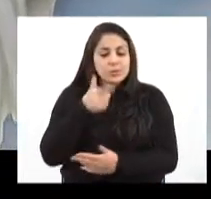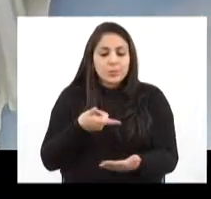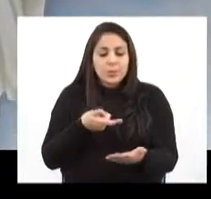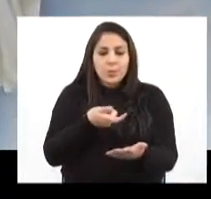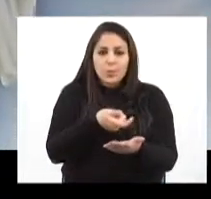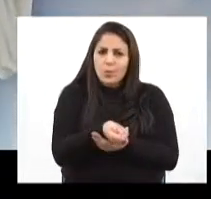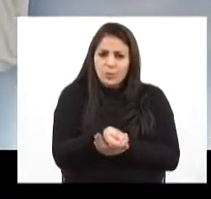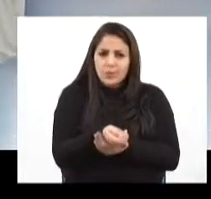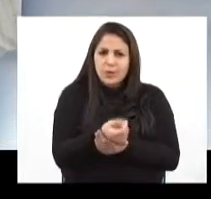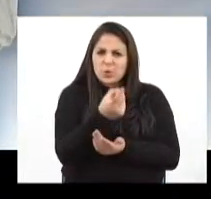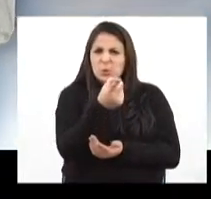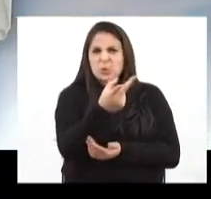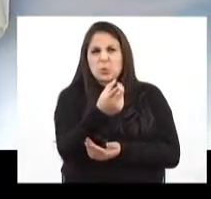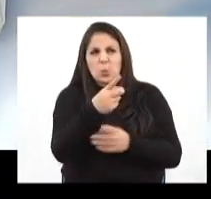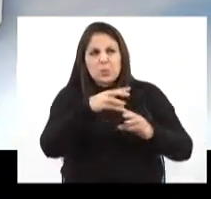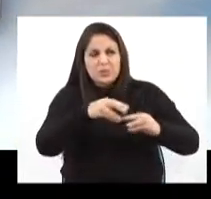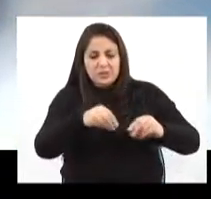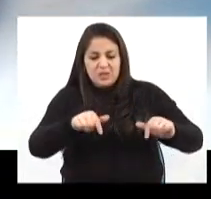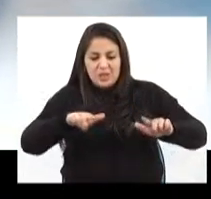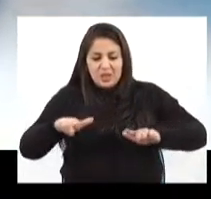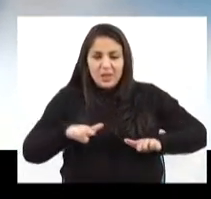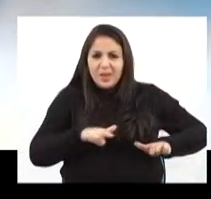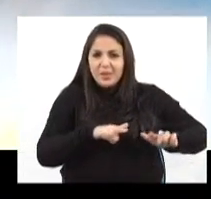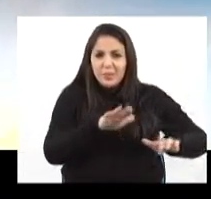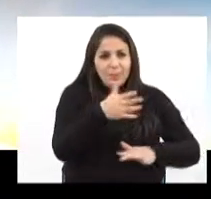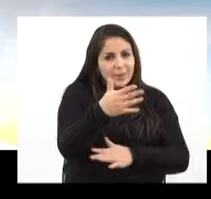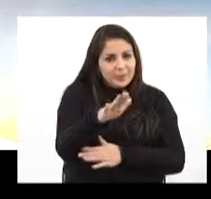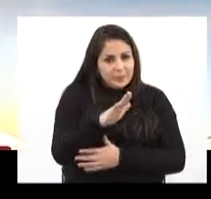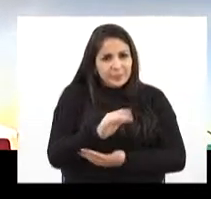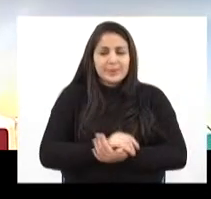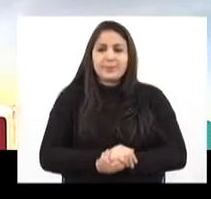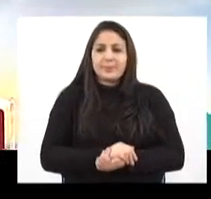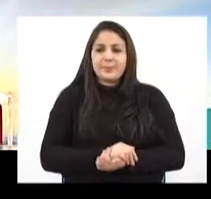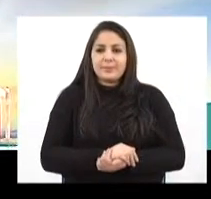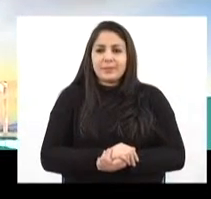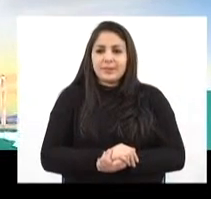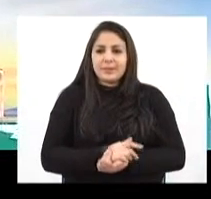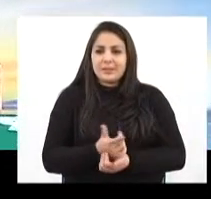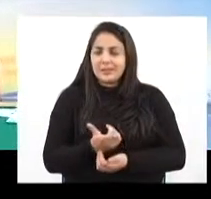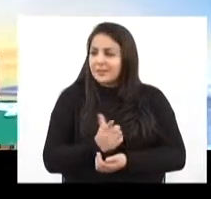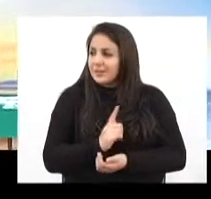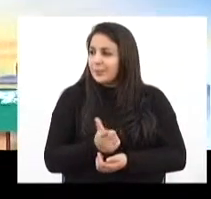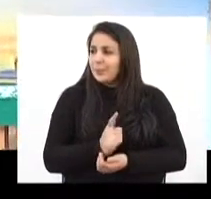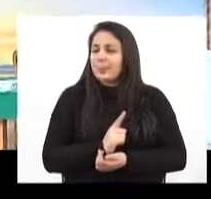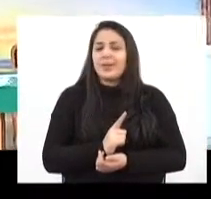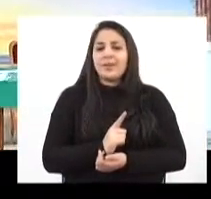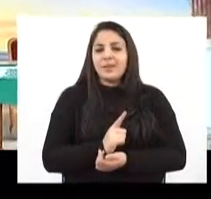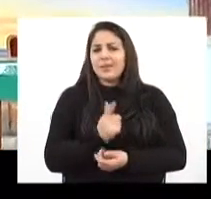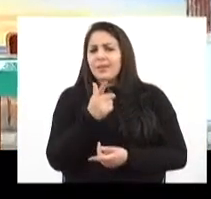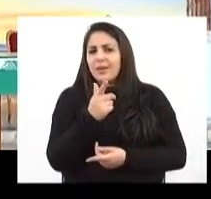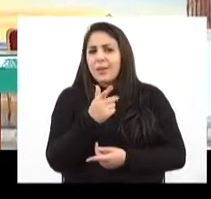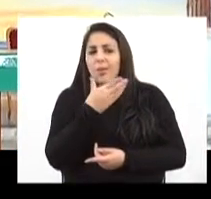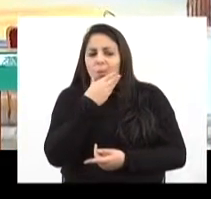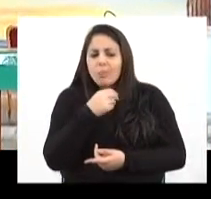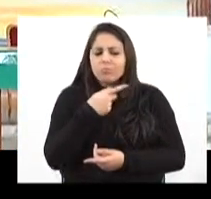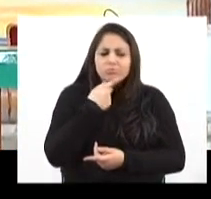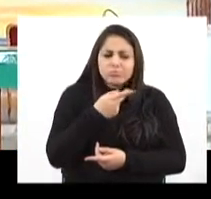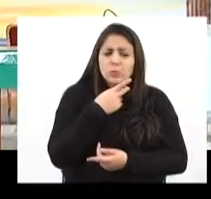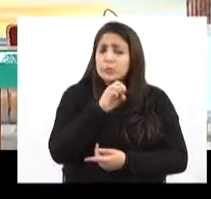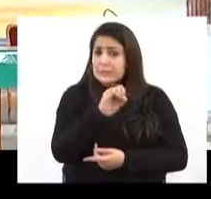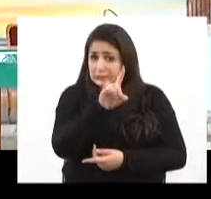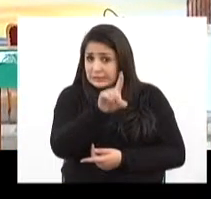comprar uns 12 terrenos. O Ítalo Benvenu, que era o dono, ele disse, se é para a